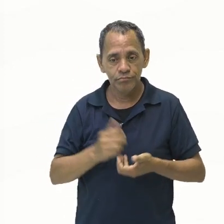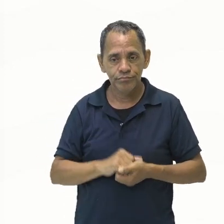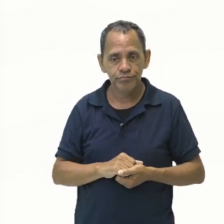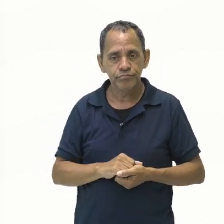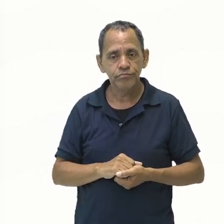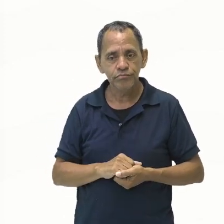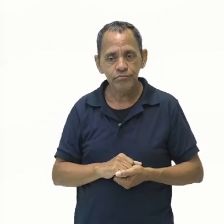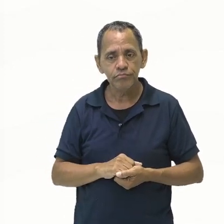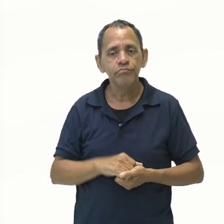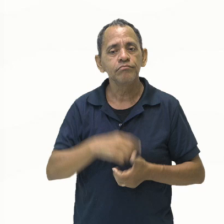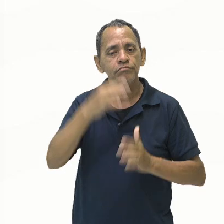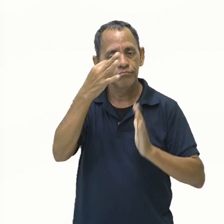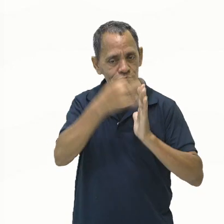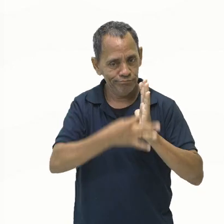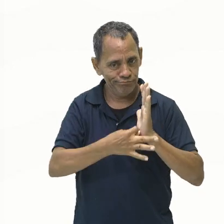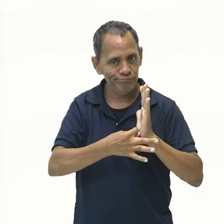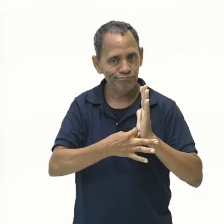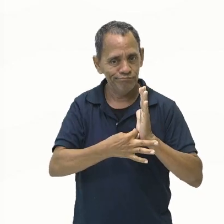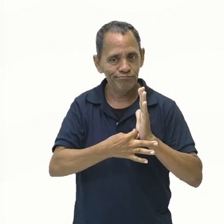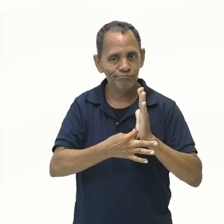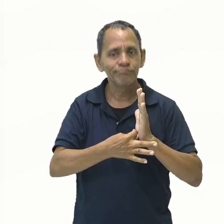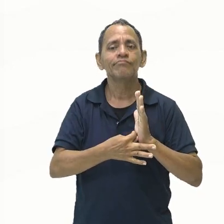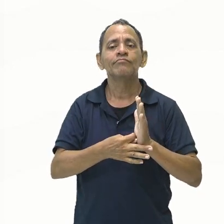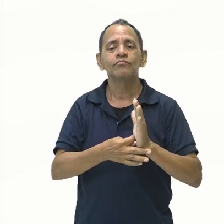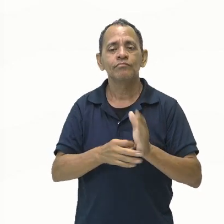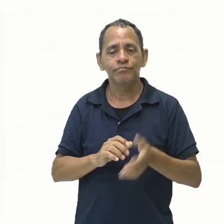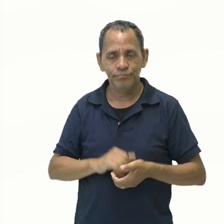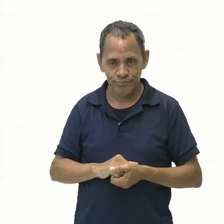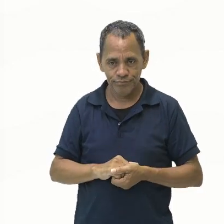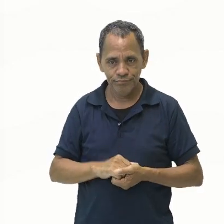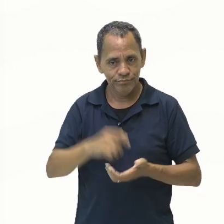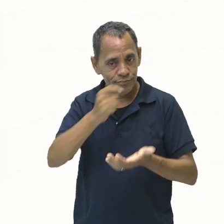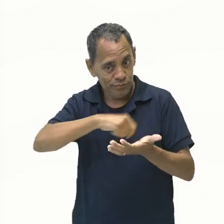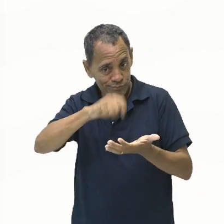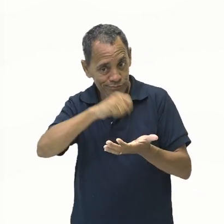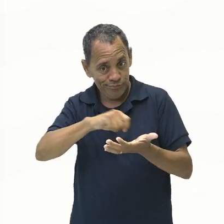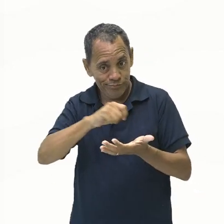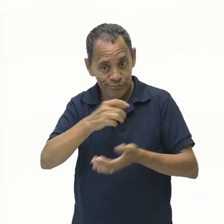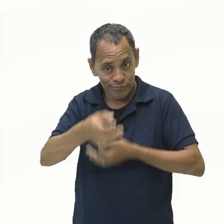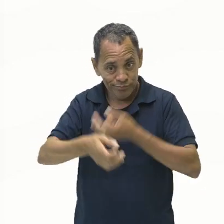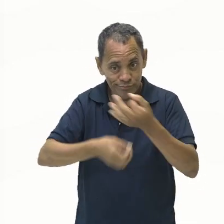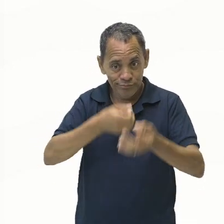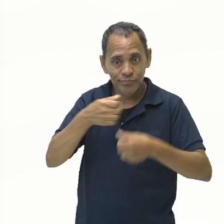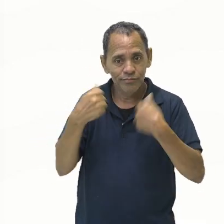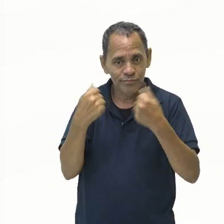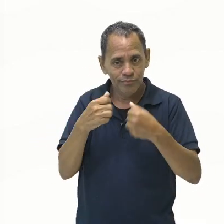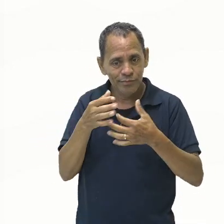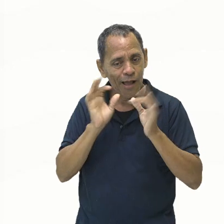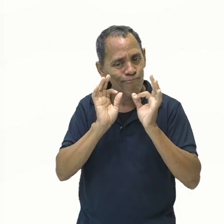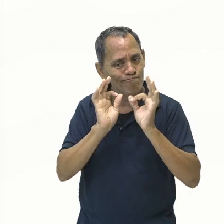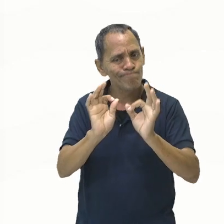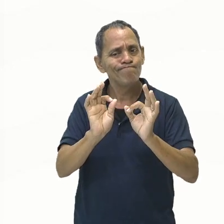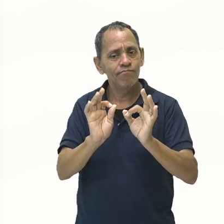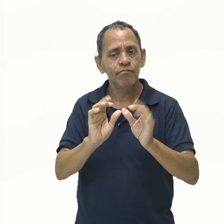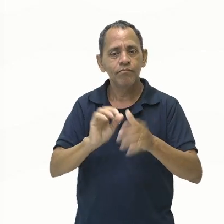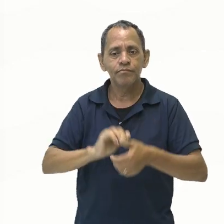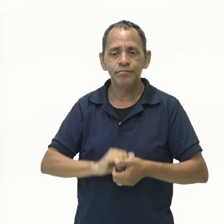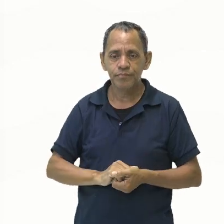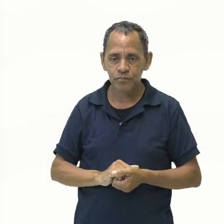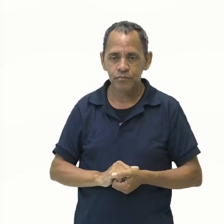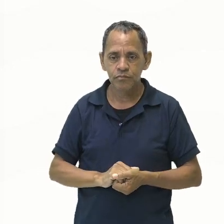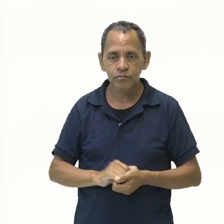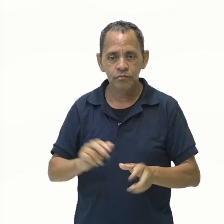dissertativo argumentativo. Então, nós devemos sempre estar atento a isso, a diferença do